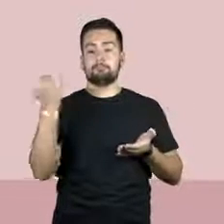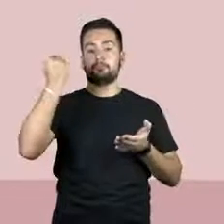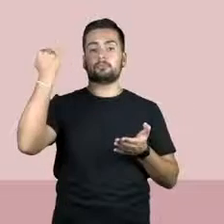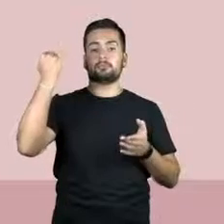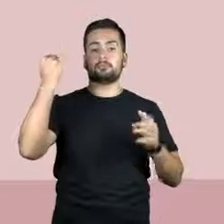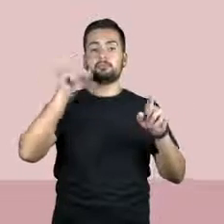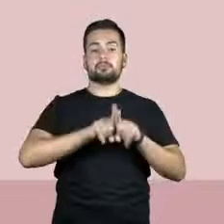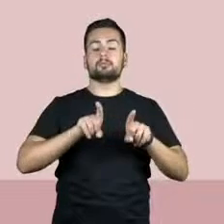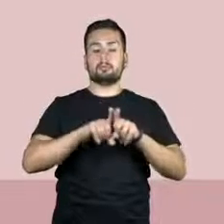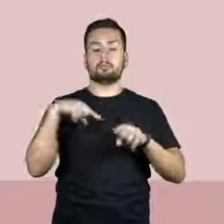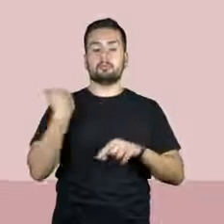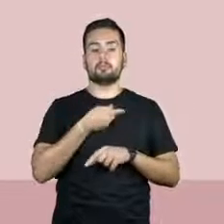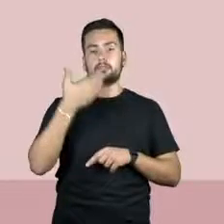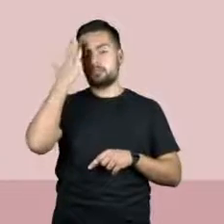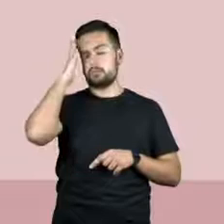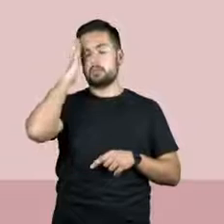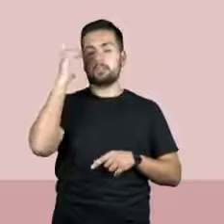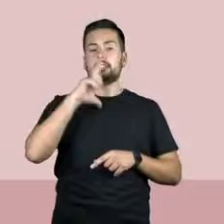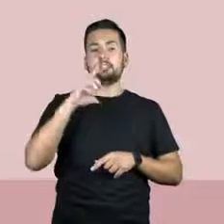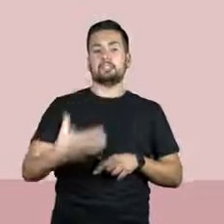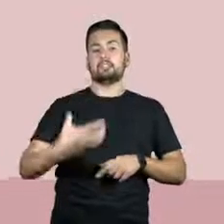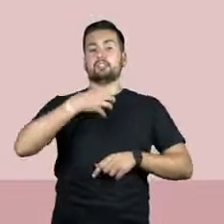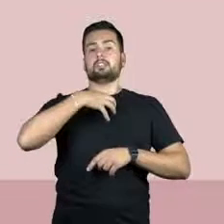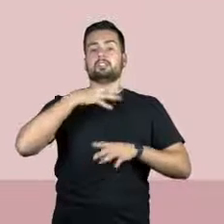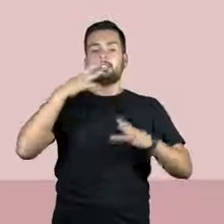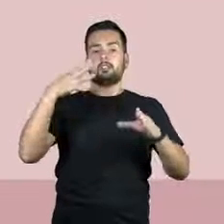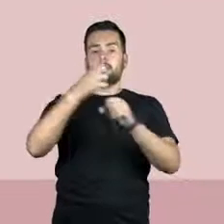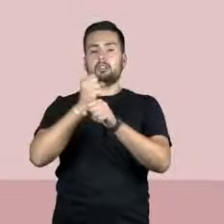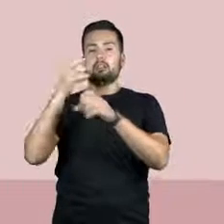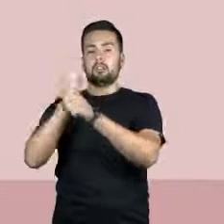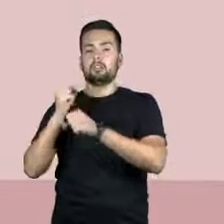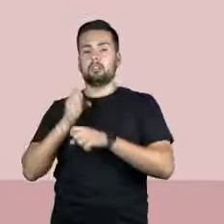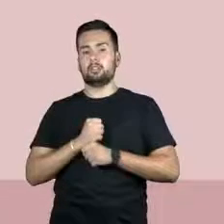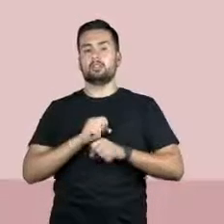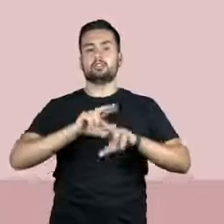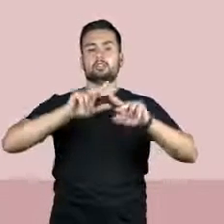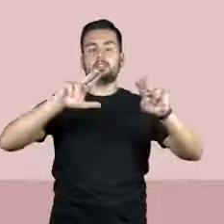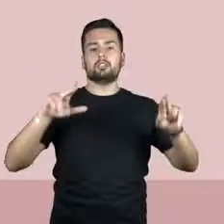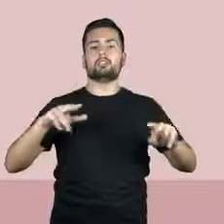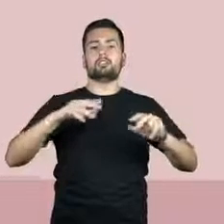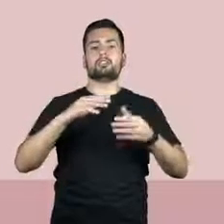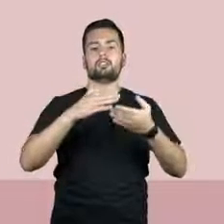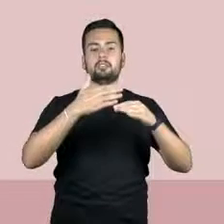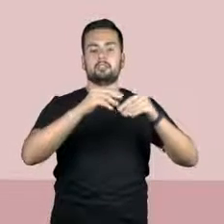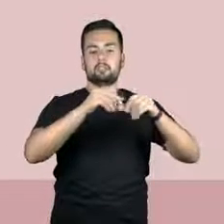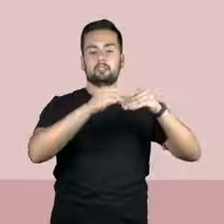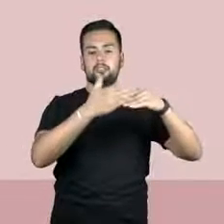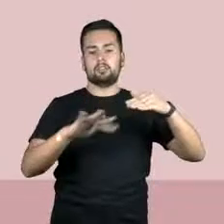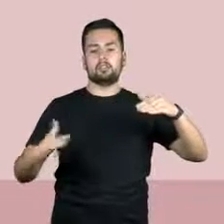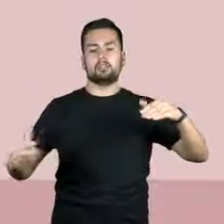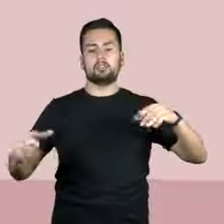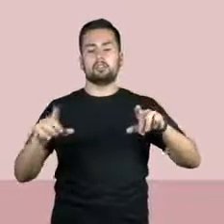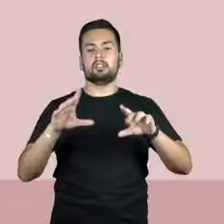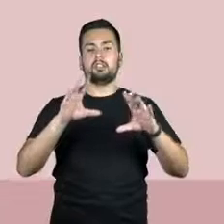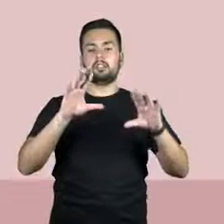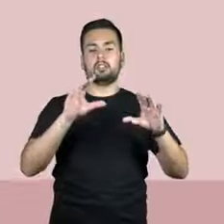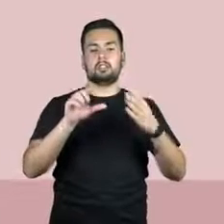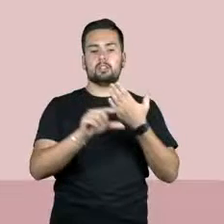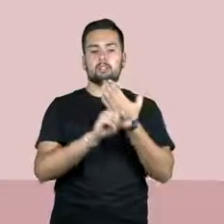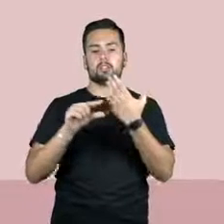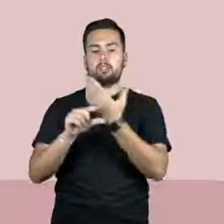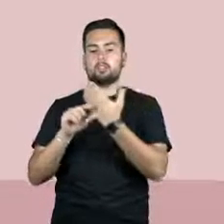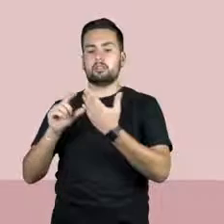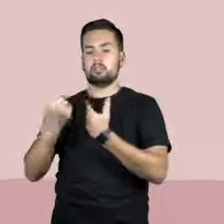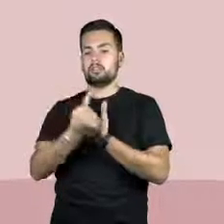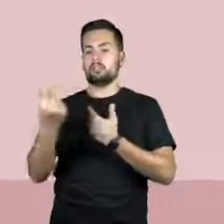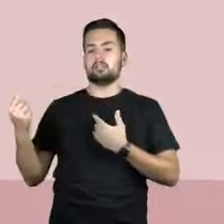importante a gente saber que existem diversas maneiras de se calcular essa tendência ao deslizamento e que cada autor propôs com